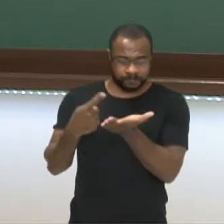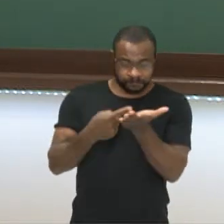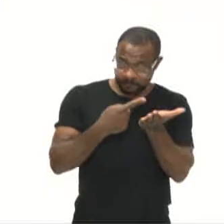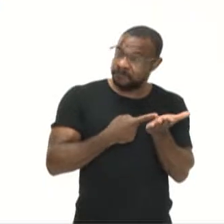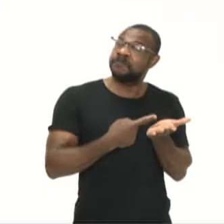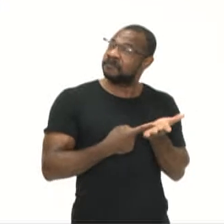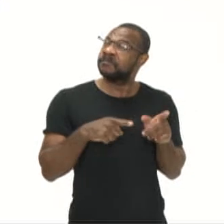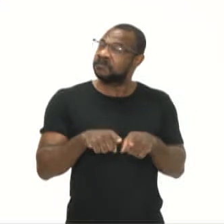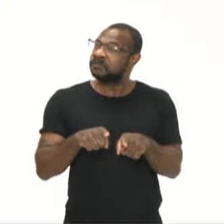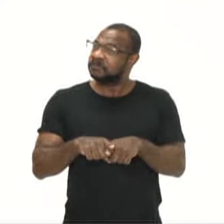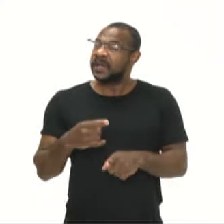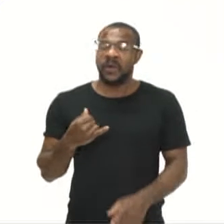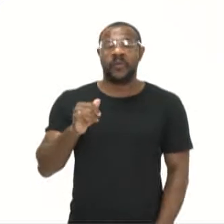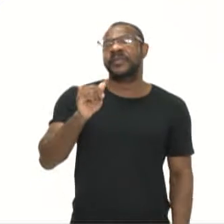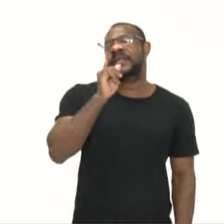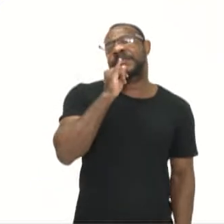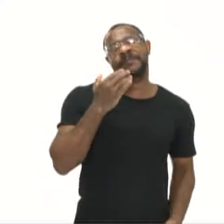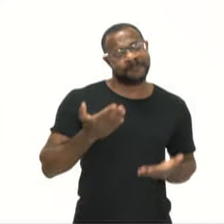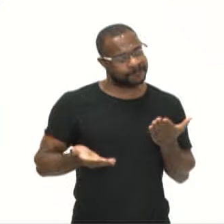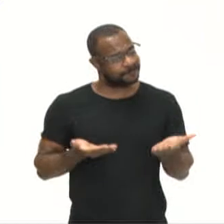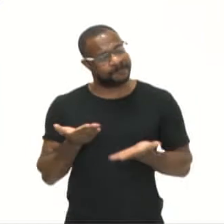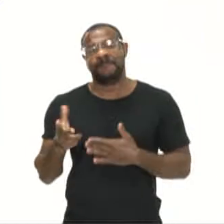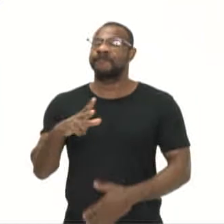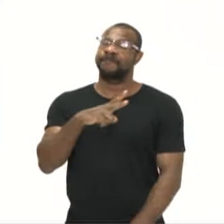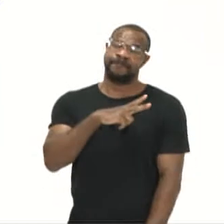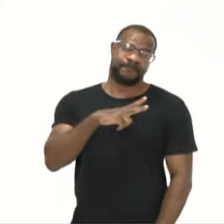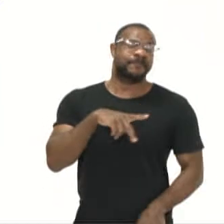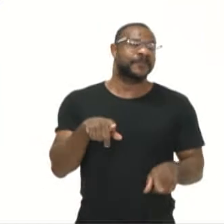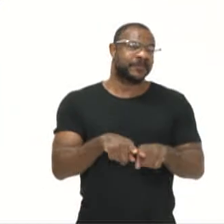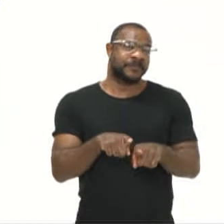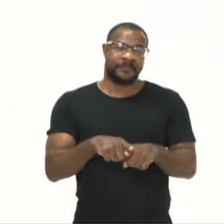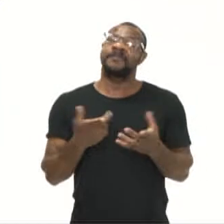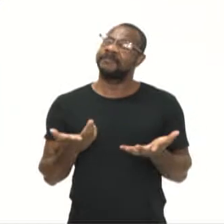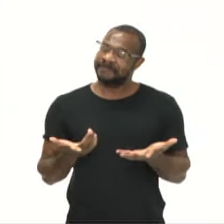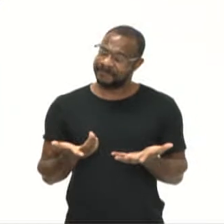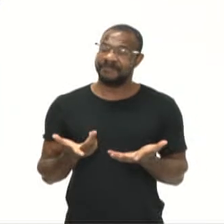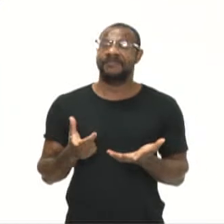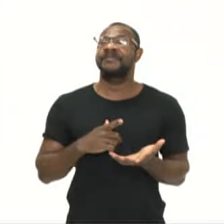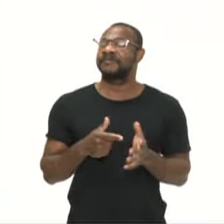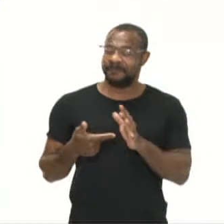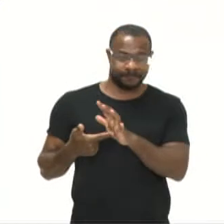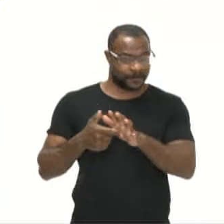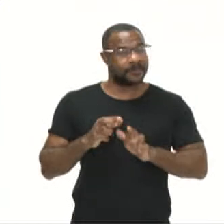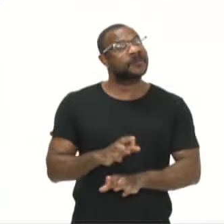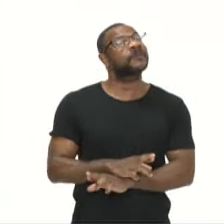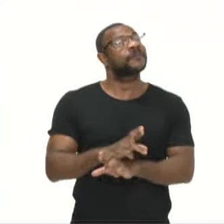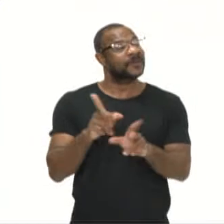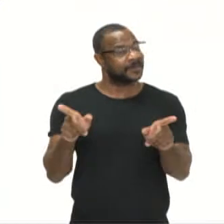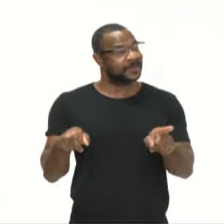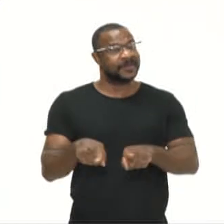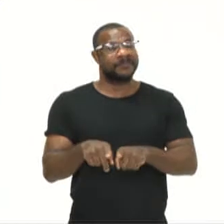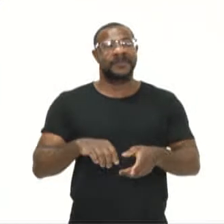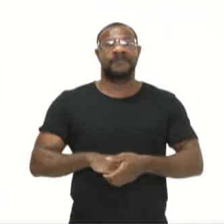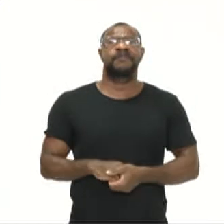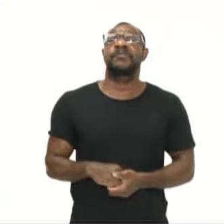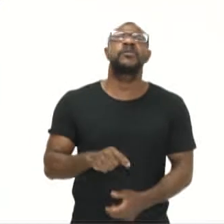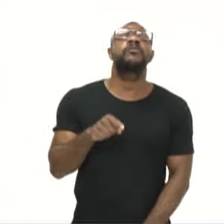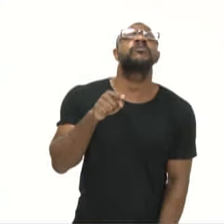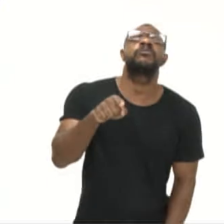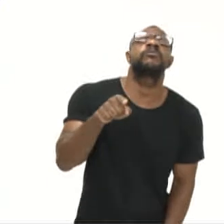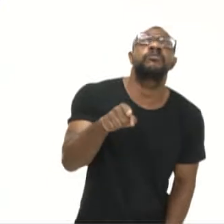são outros exemplos de habilidades pessoais que se convertem em diferenciais importantes. Quais são os